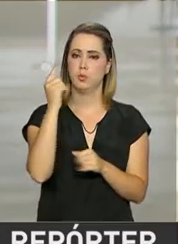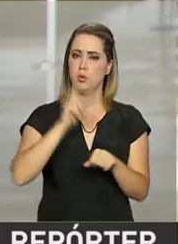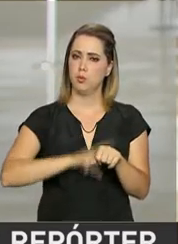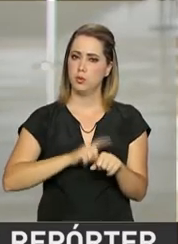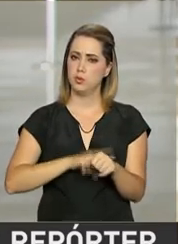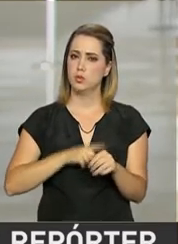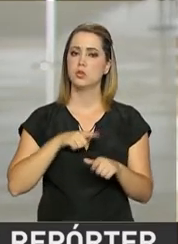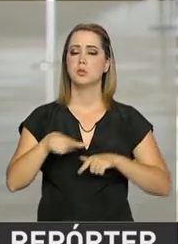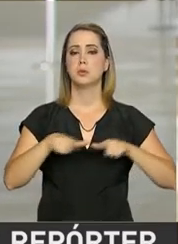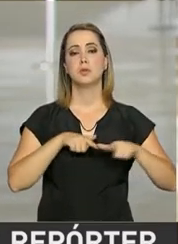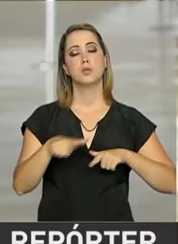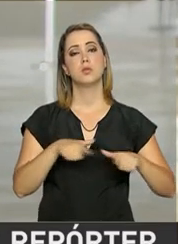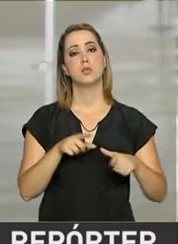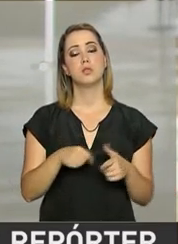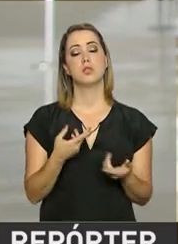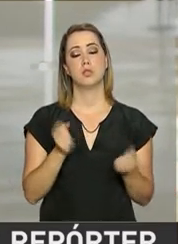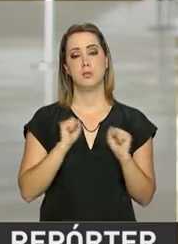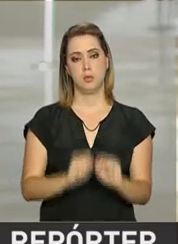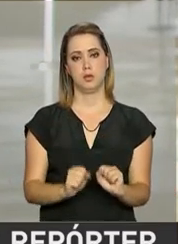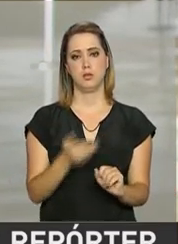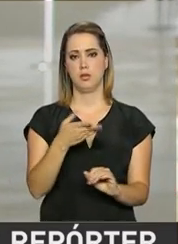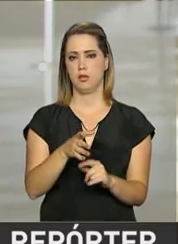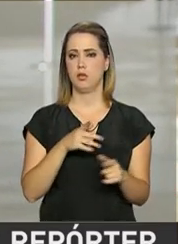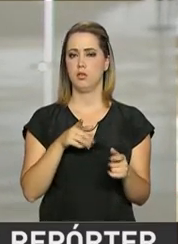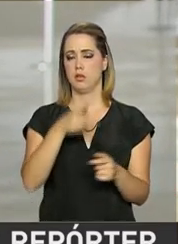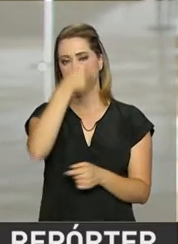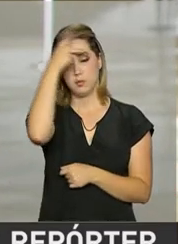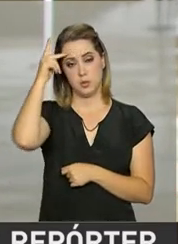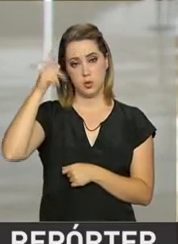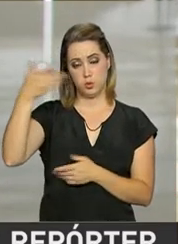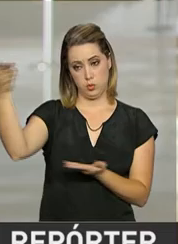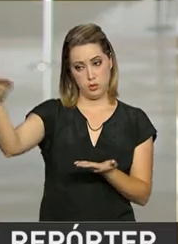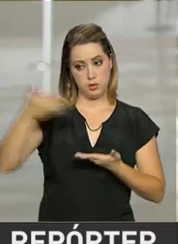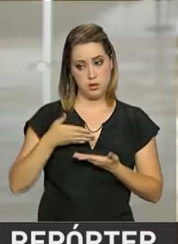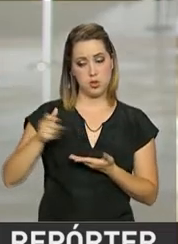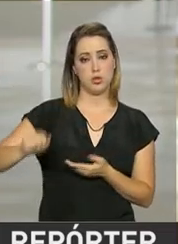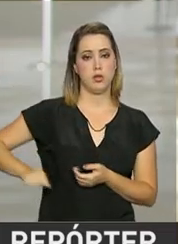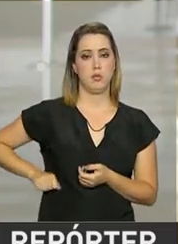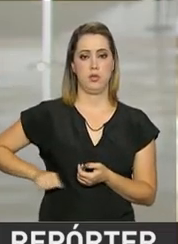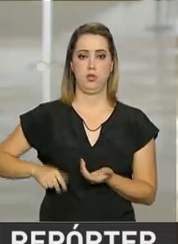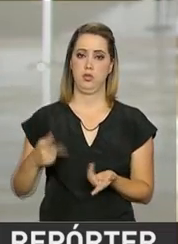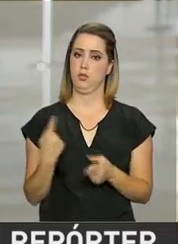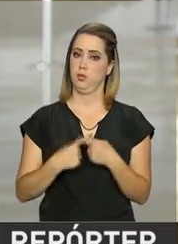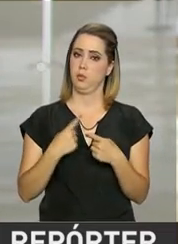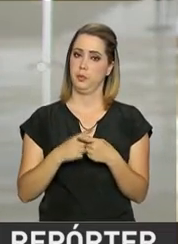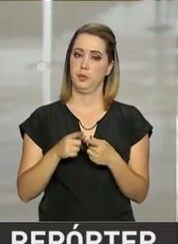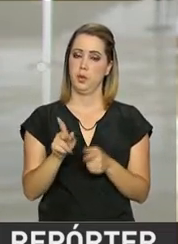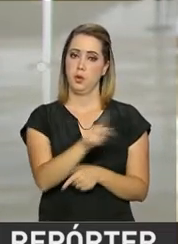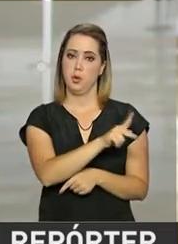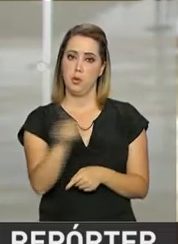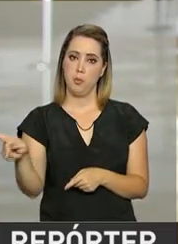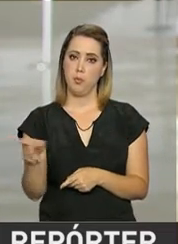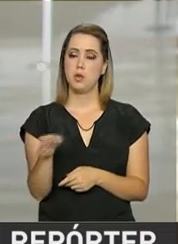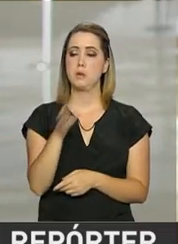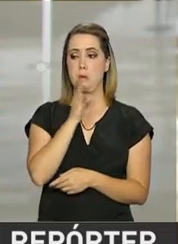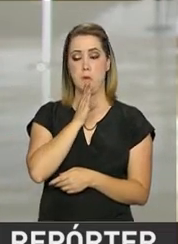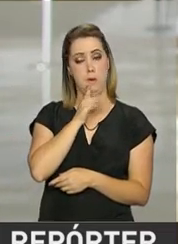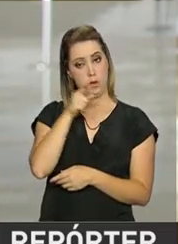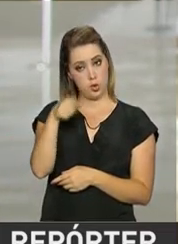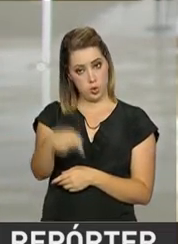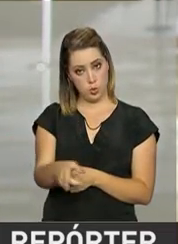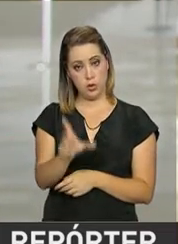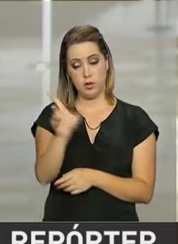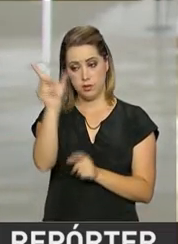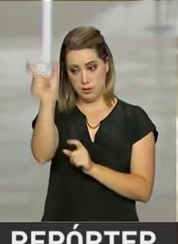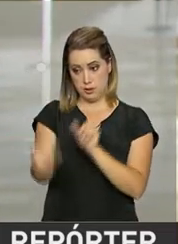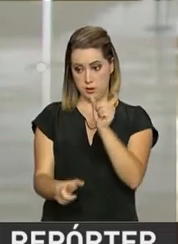condição desses embaixadores. Primeiro porque o presidente Michel Temer, ao receber as cartas credenciais, reconhece oficialmente que